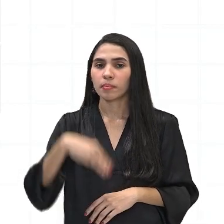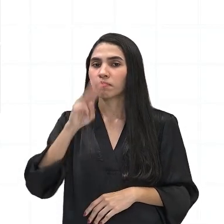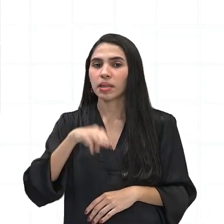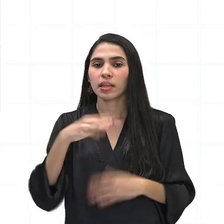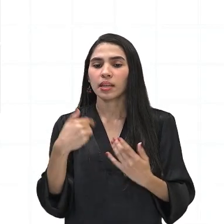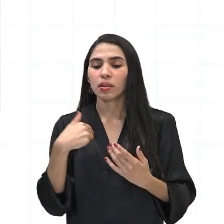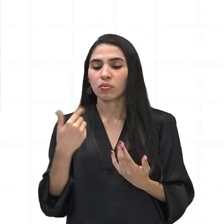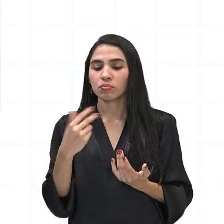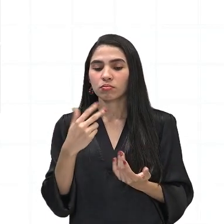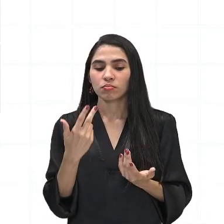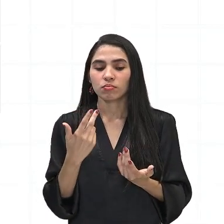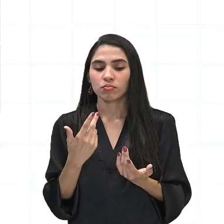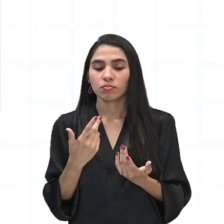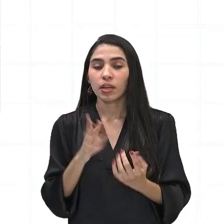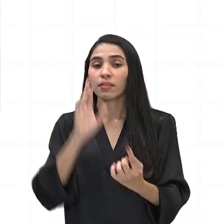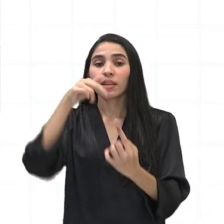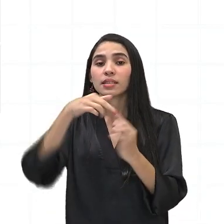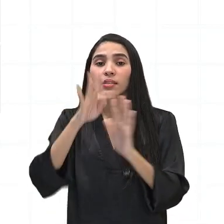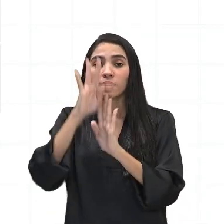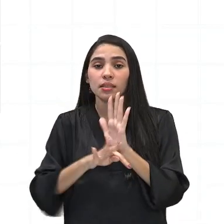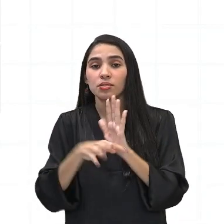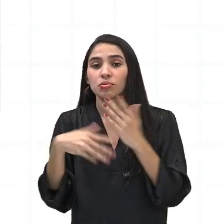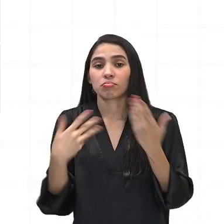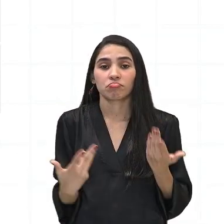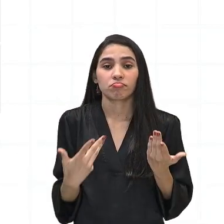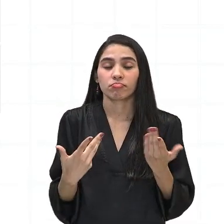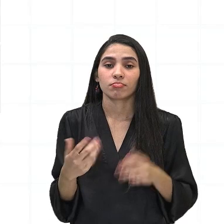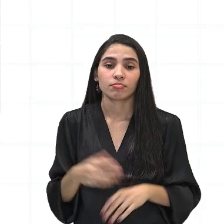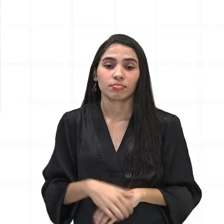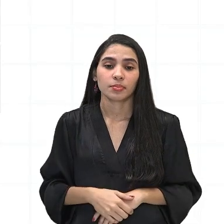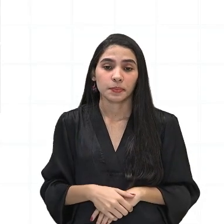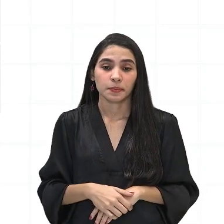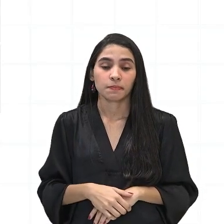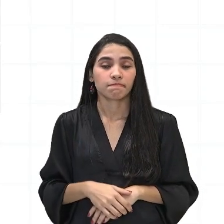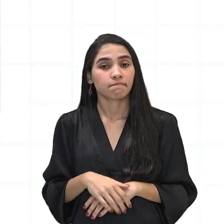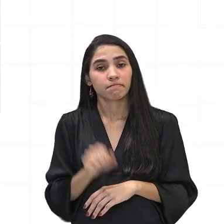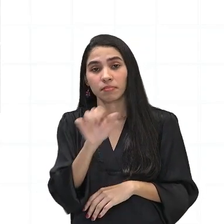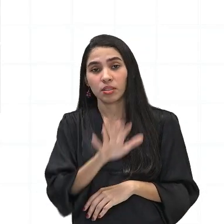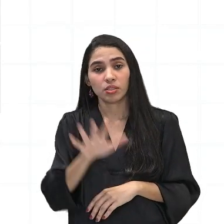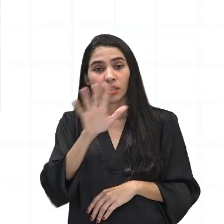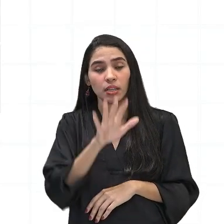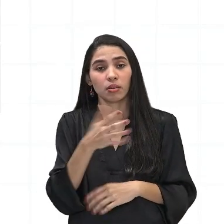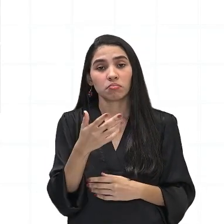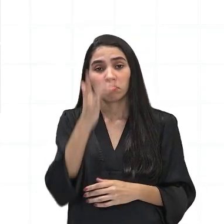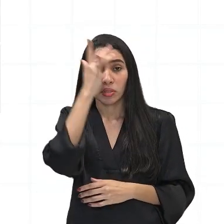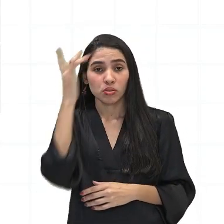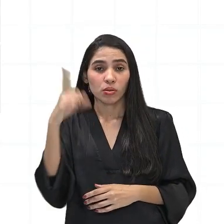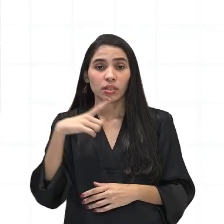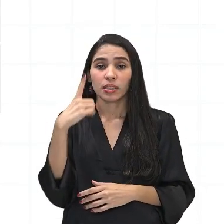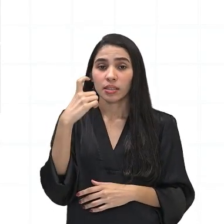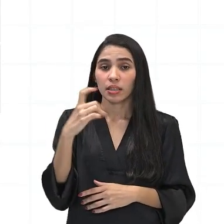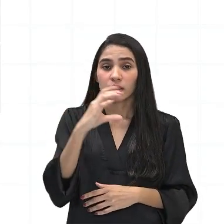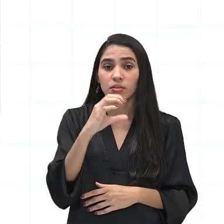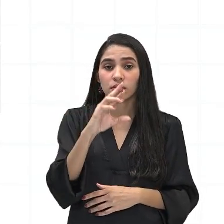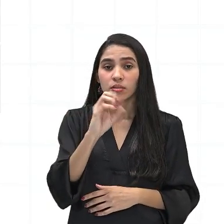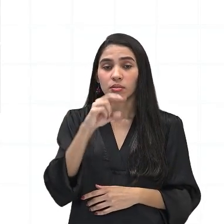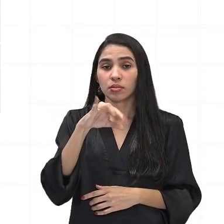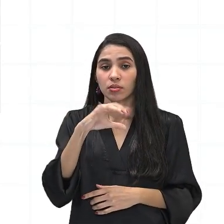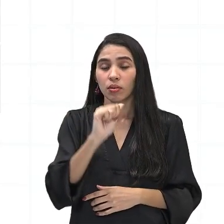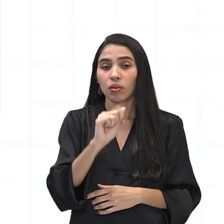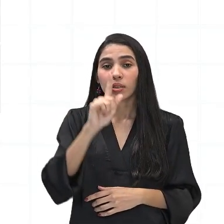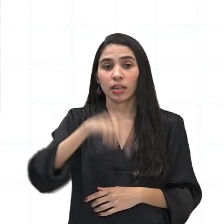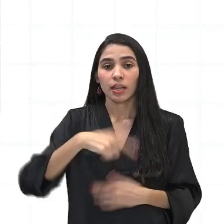sobre essa situação do furto de flor. Além disso, nós também podemos observar que ao final, quando o rapaz resolve devolver